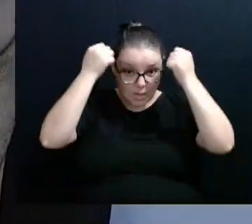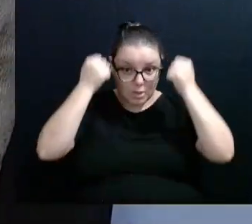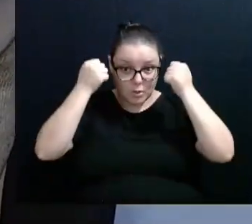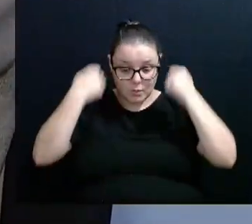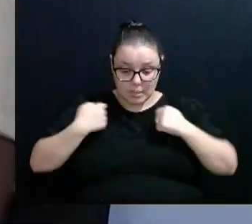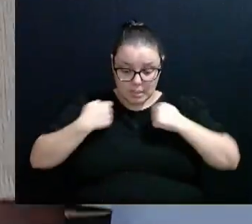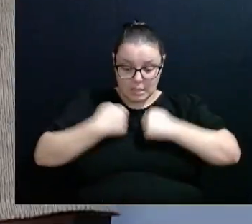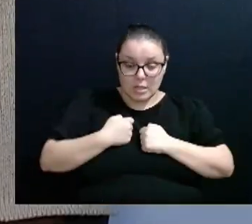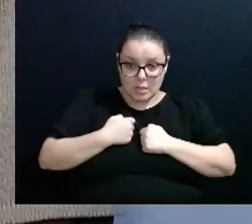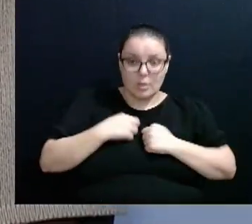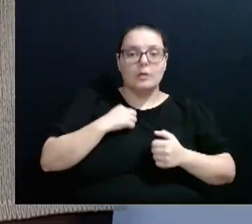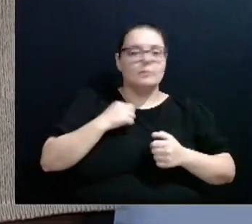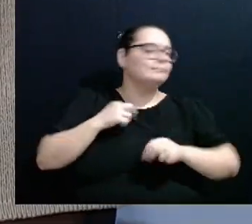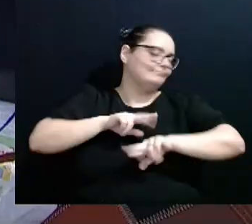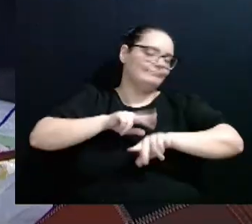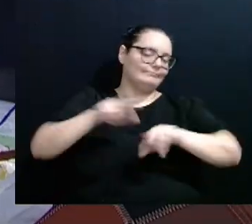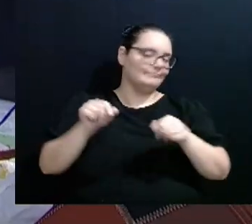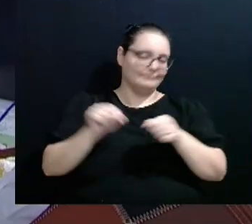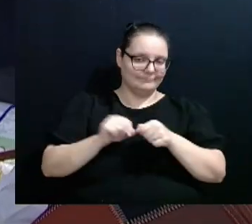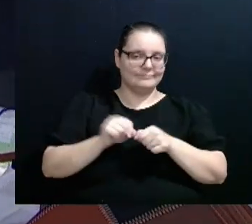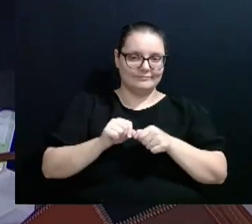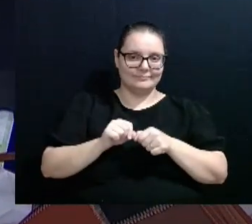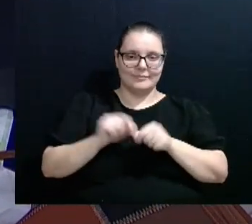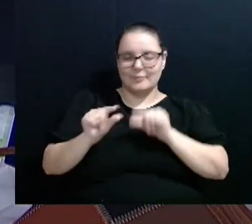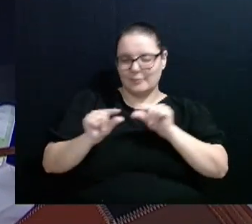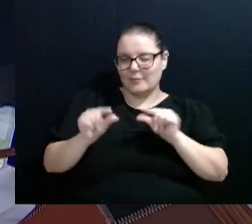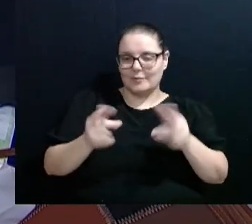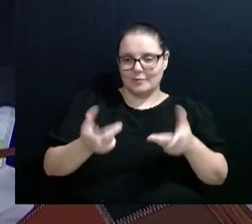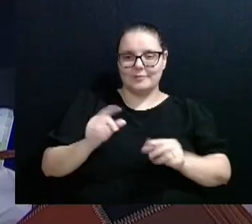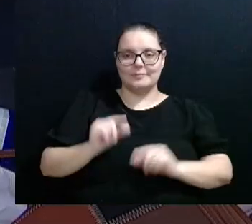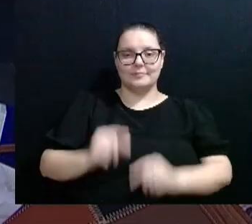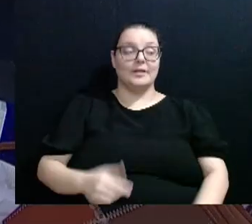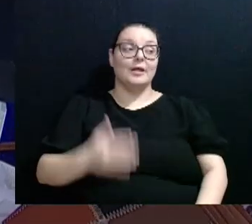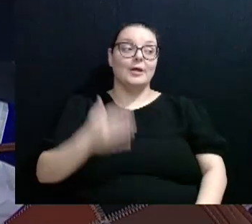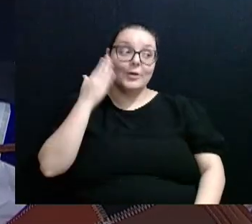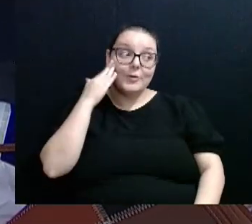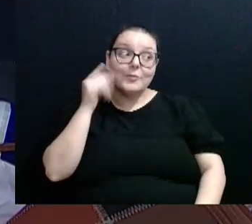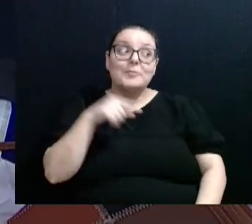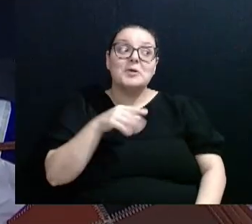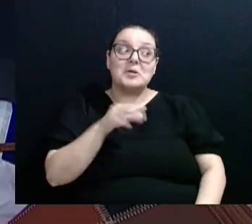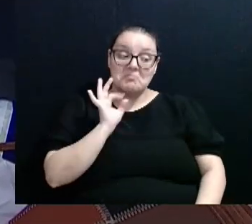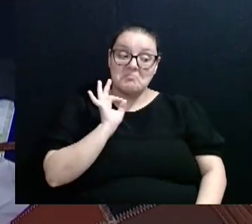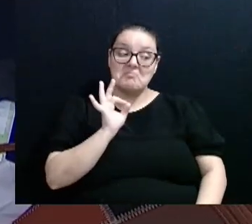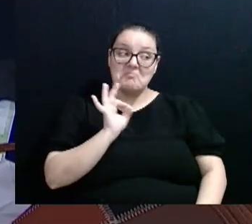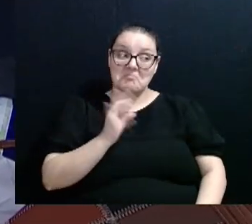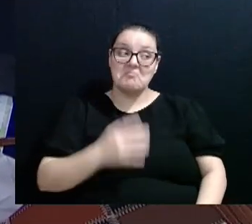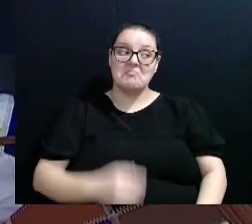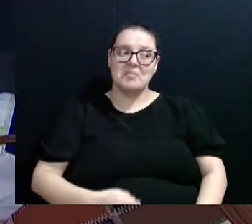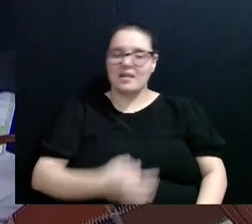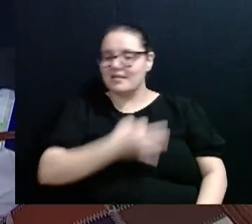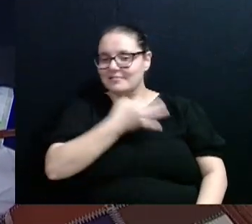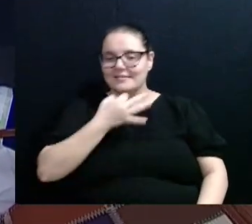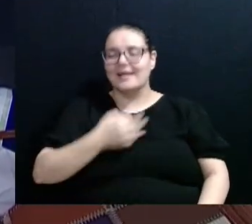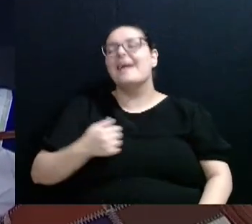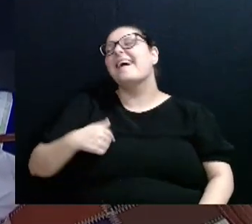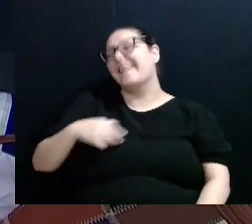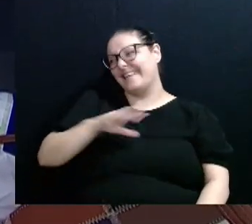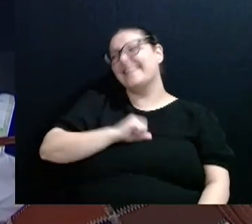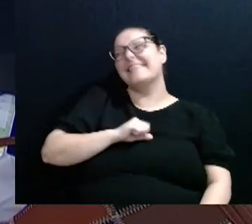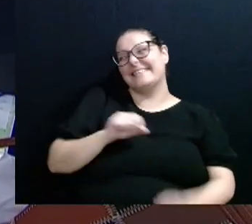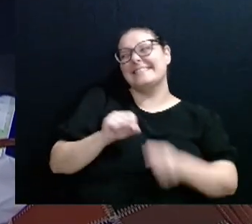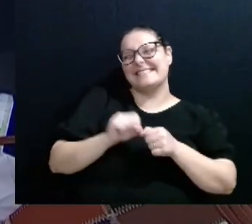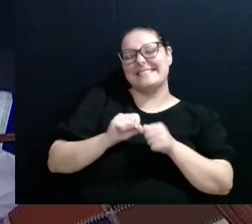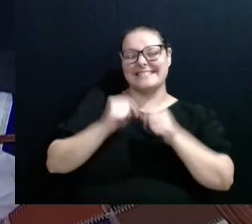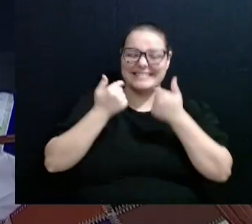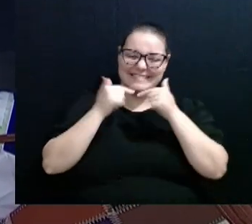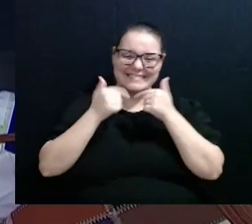faz de tudo um pouco. Tô sabendo que a senhora tá craque, hein? Eu gosto de fazer, eu